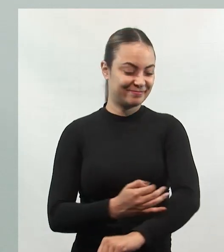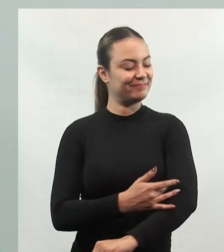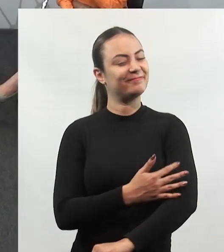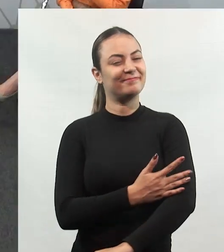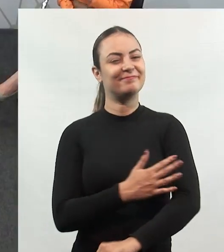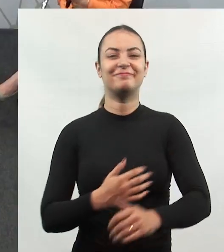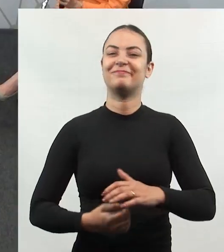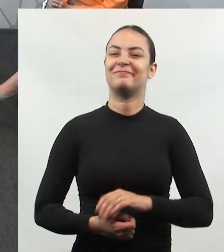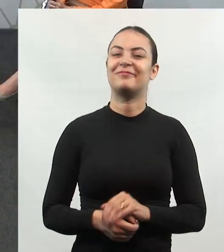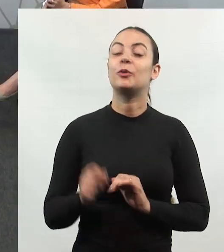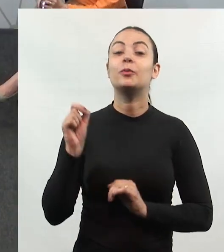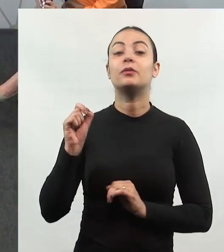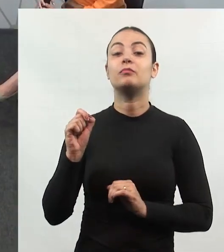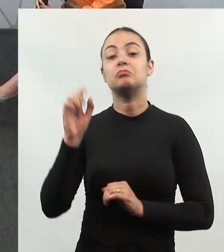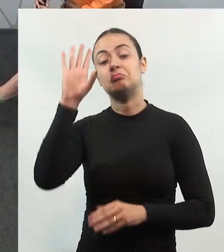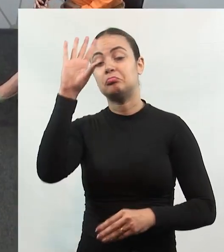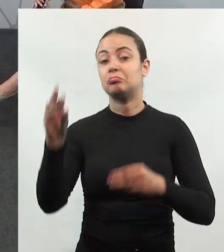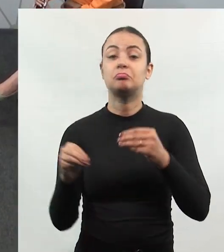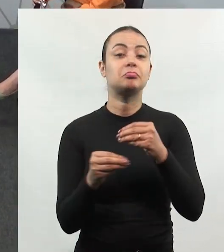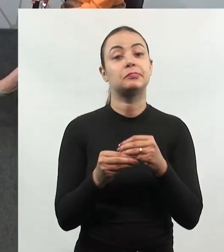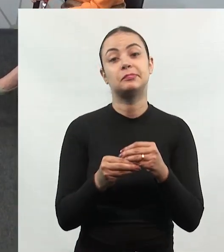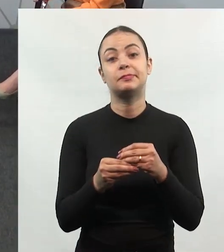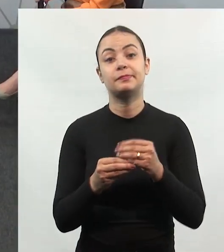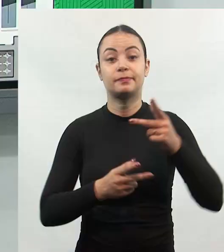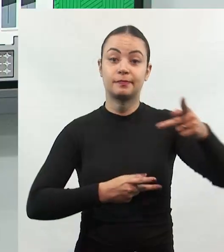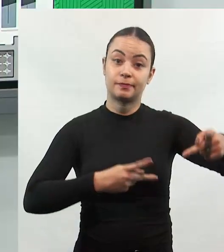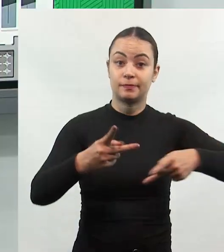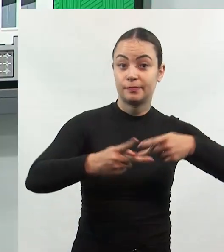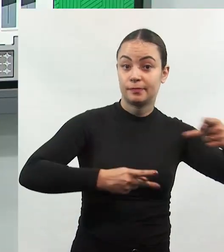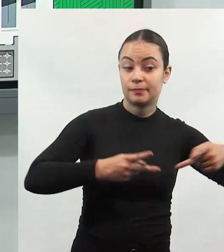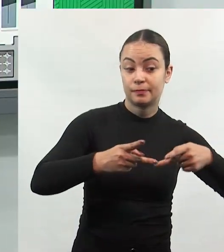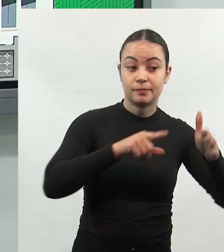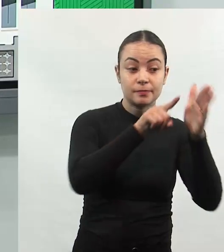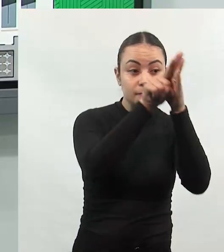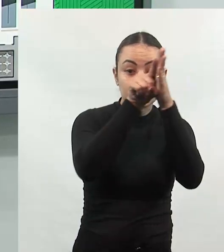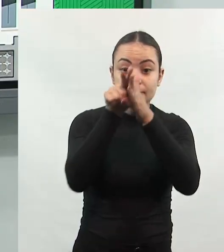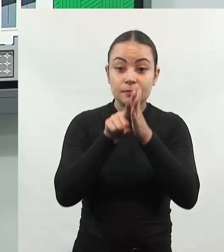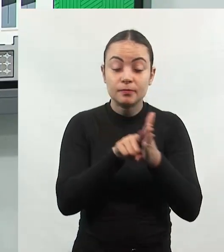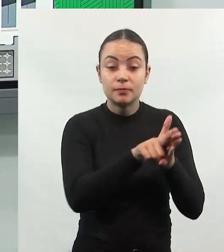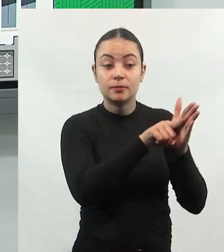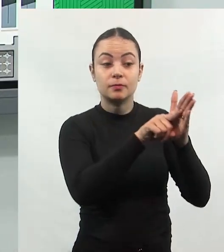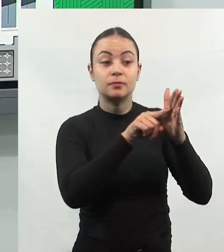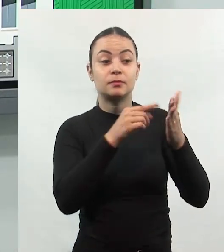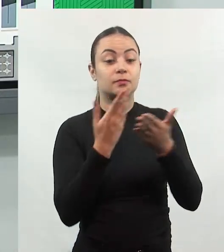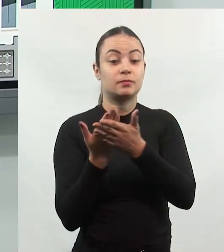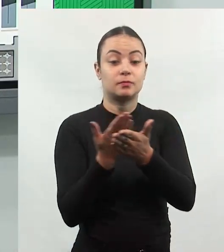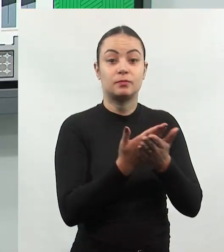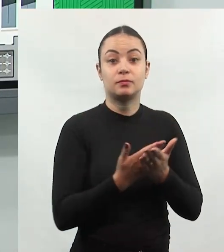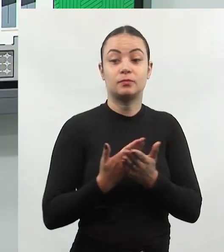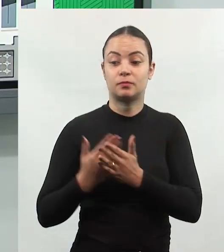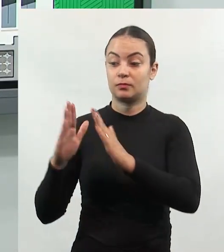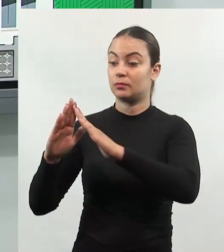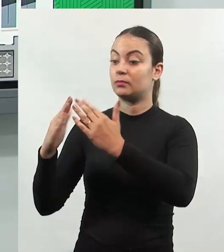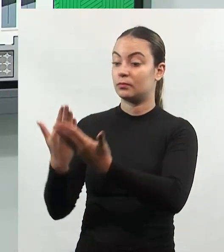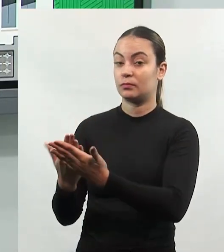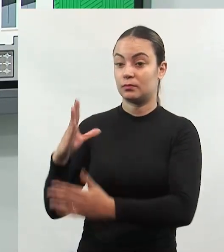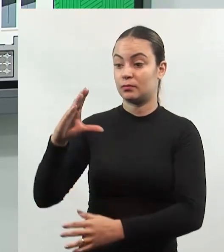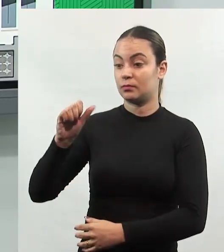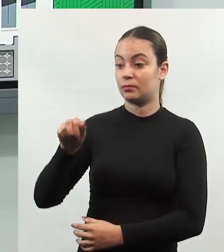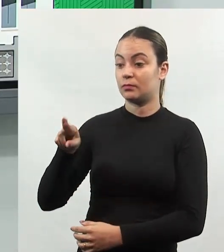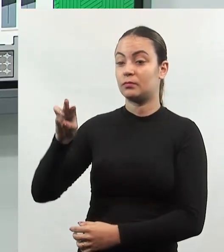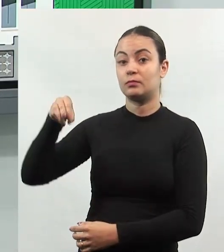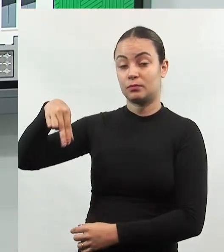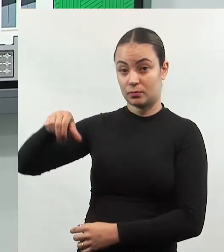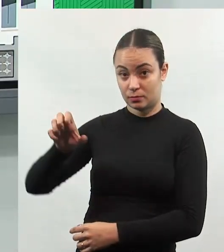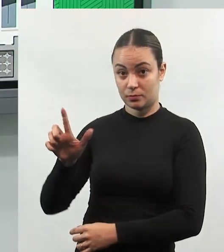família. Ai, que legal. E assim, o que a gente conclui de tudo isso, né, é que nesse projeto que a